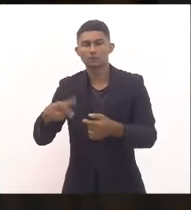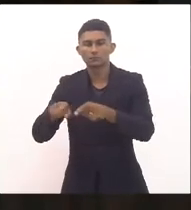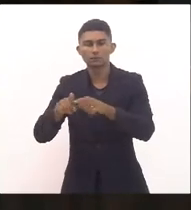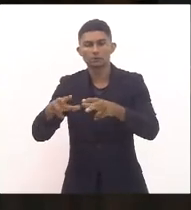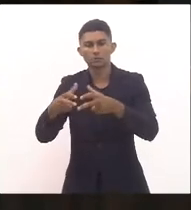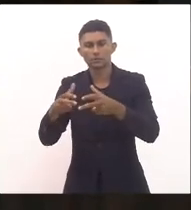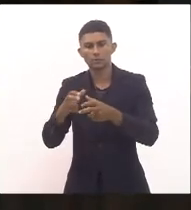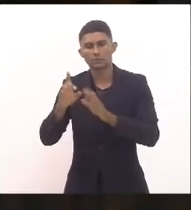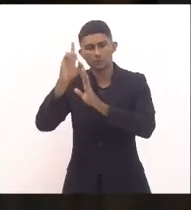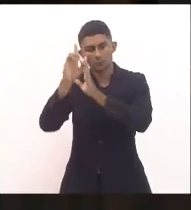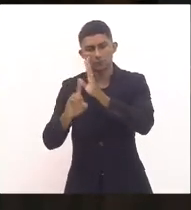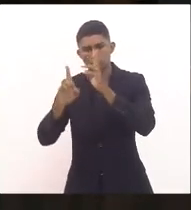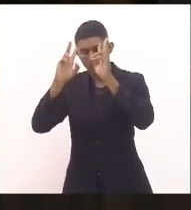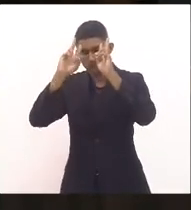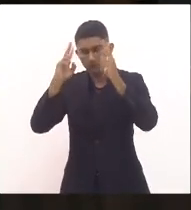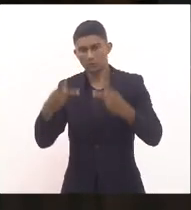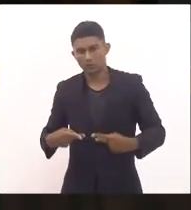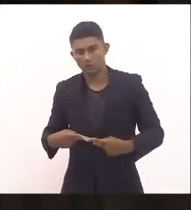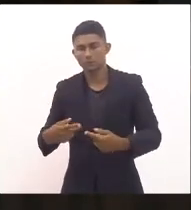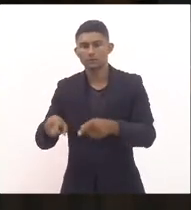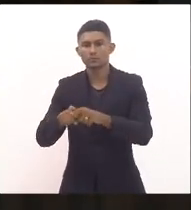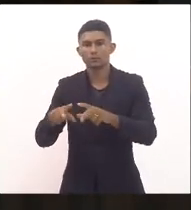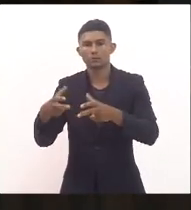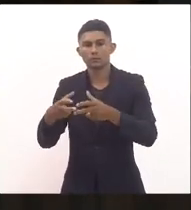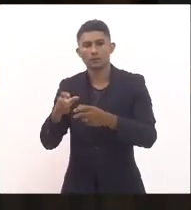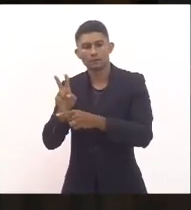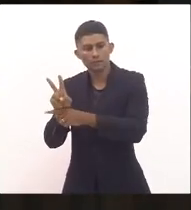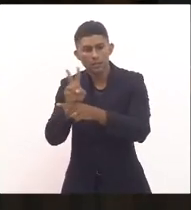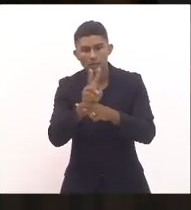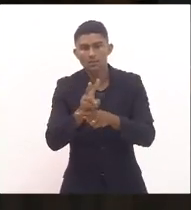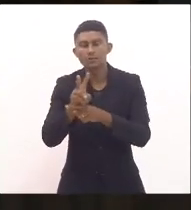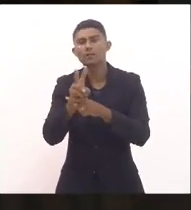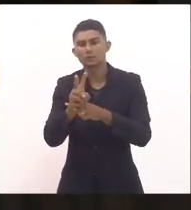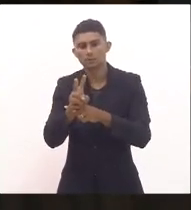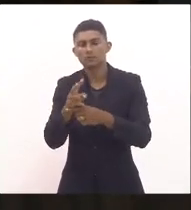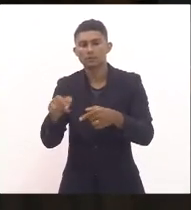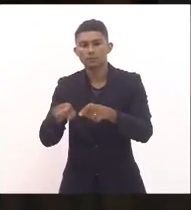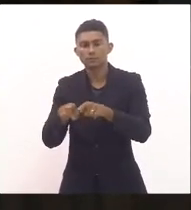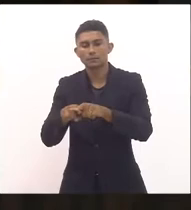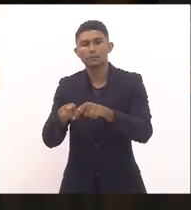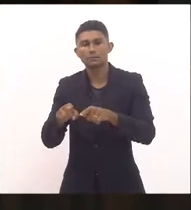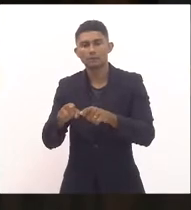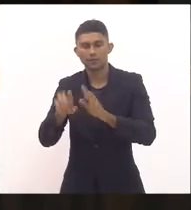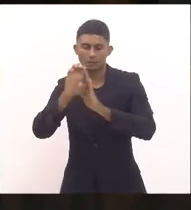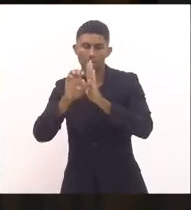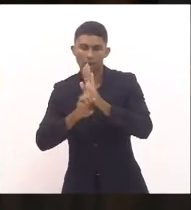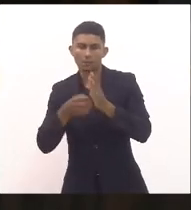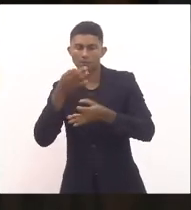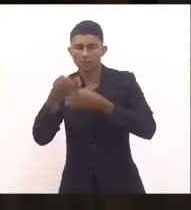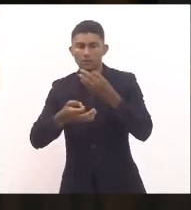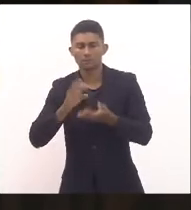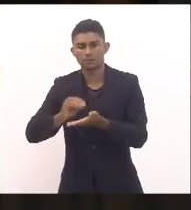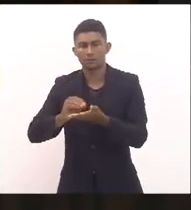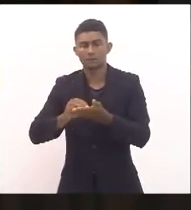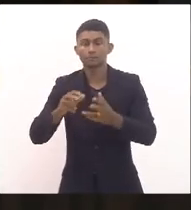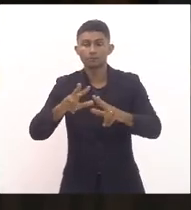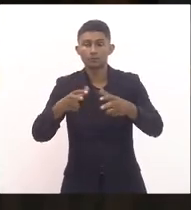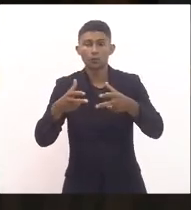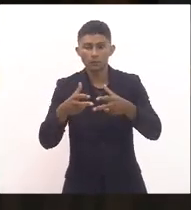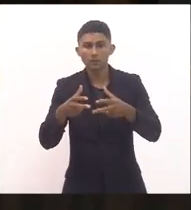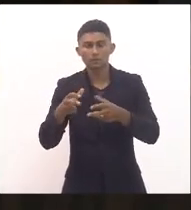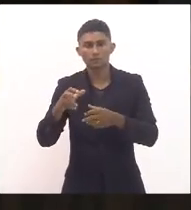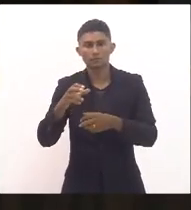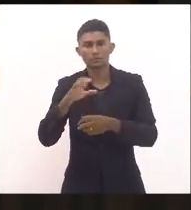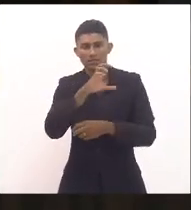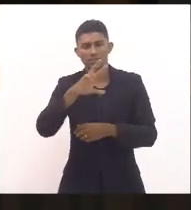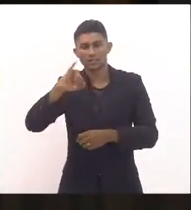direitos humanos e cidadania, de orçamentos, finanças, fiscalização financeira e controle. As emendas de plenário. Para emitir parecer para a Comissão de Constituição e